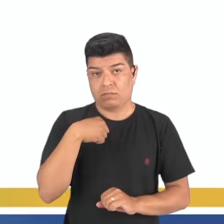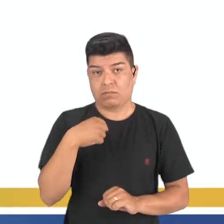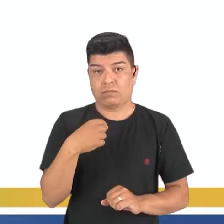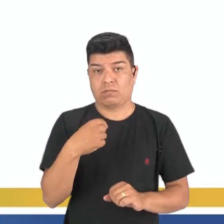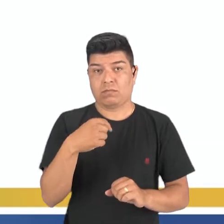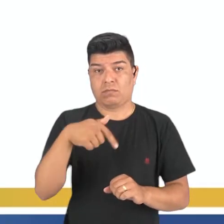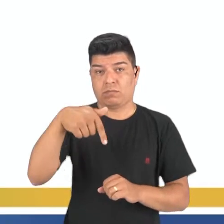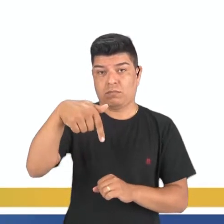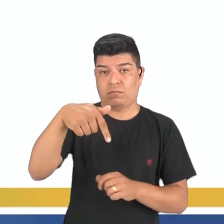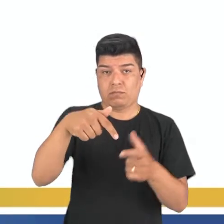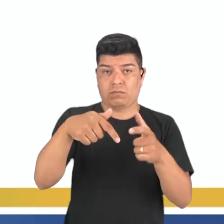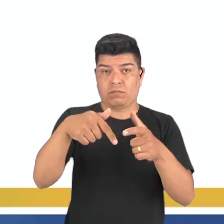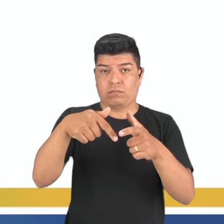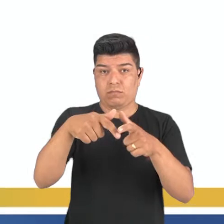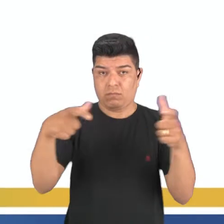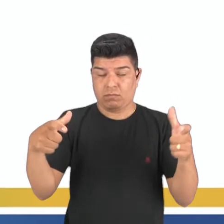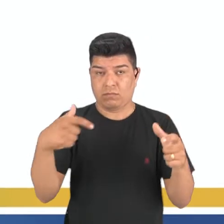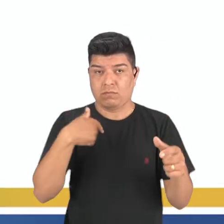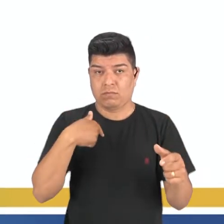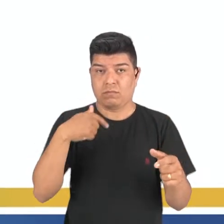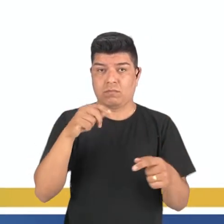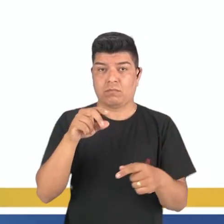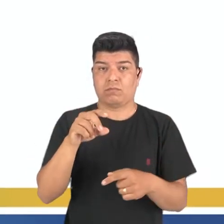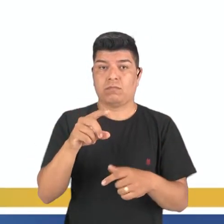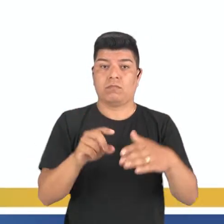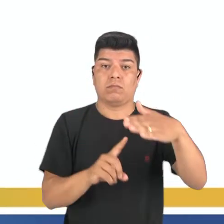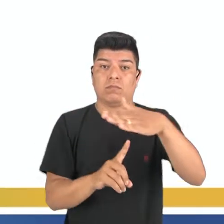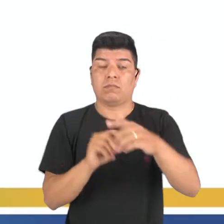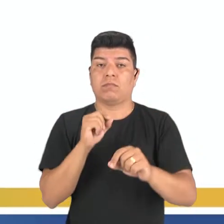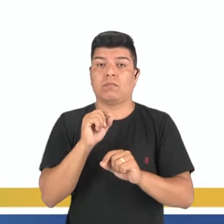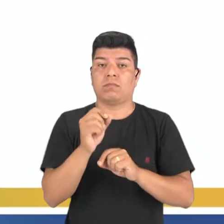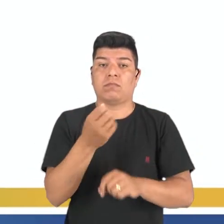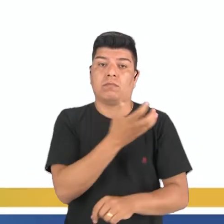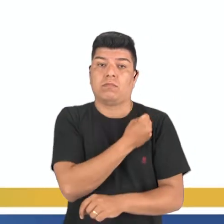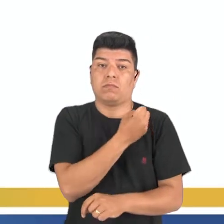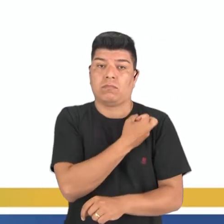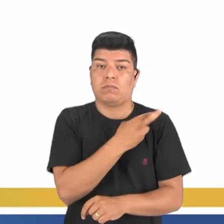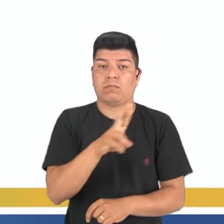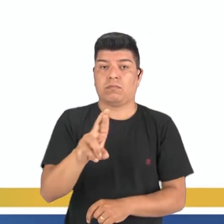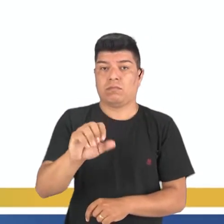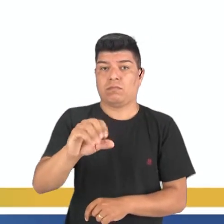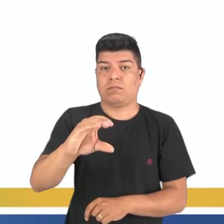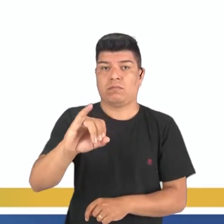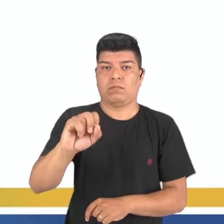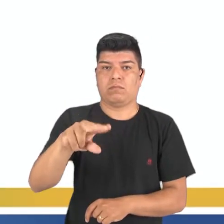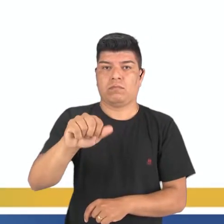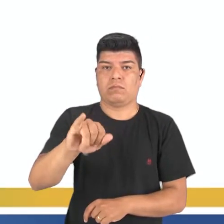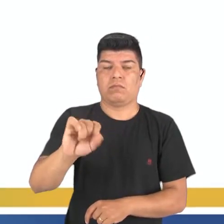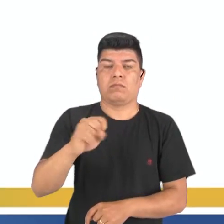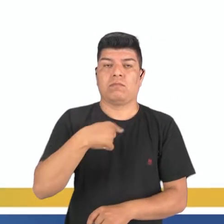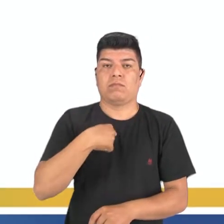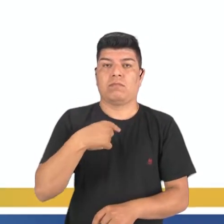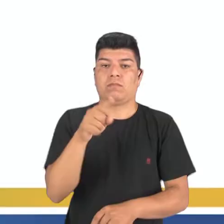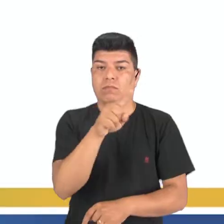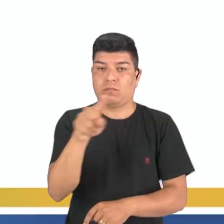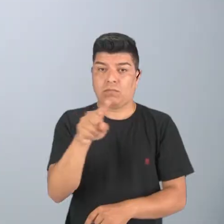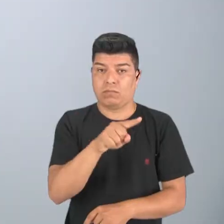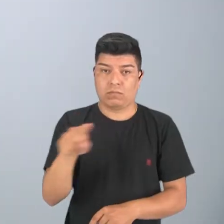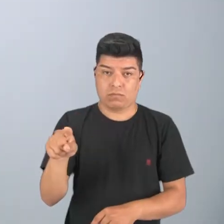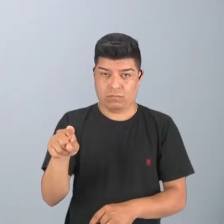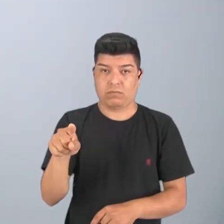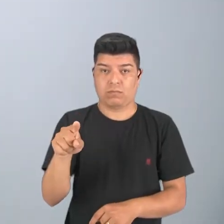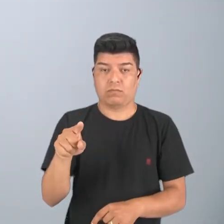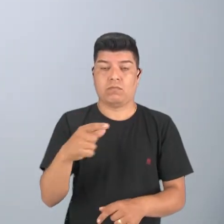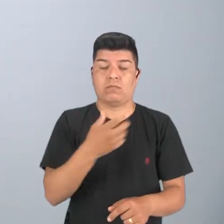Q maiúsculo denota o conjunto dos números racionais, assim como o Z maiúsculo denota os inteiros e o